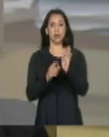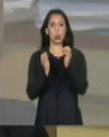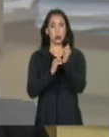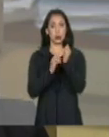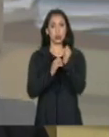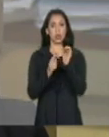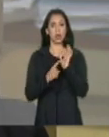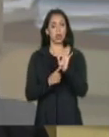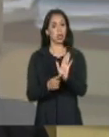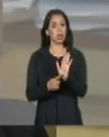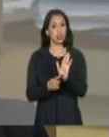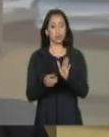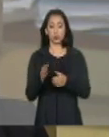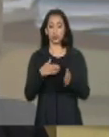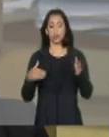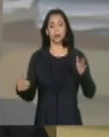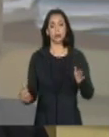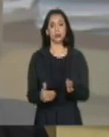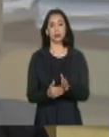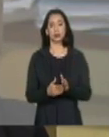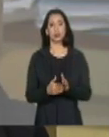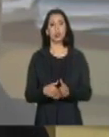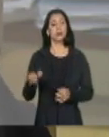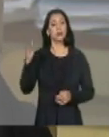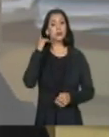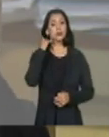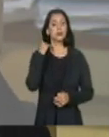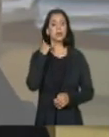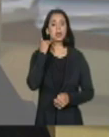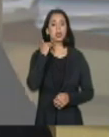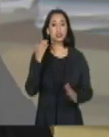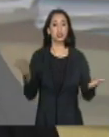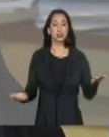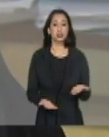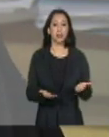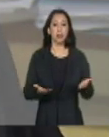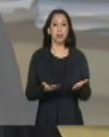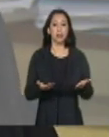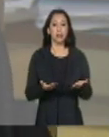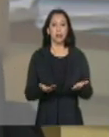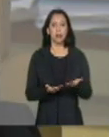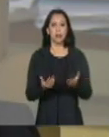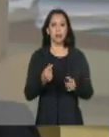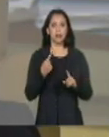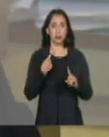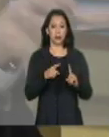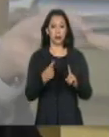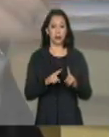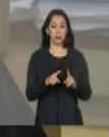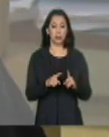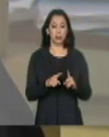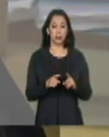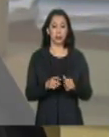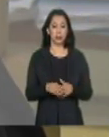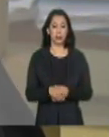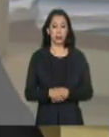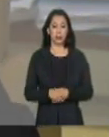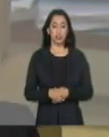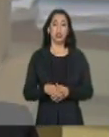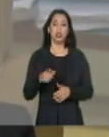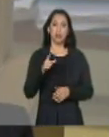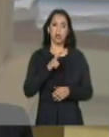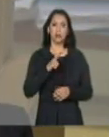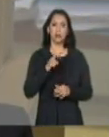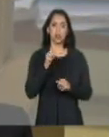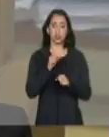vis-à-vis as entidades bancárias, que agora está provocando esse debate, inclusive no CDE. Tive agora a informação,